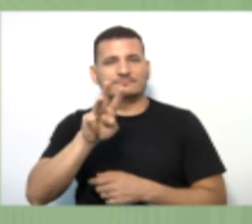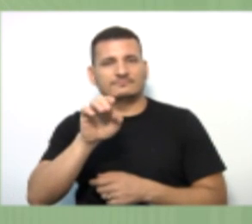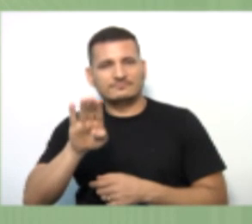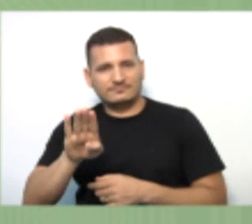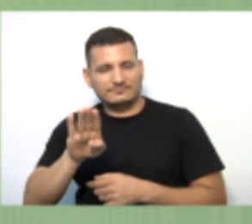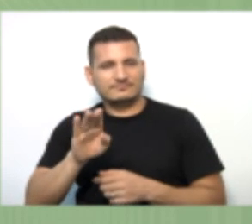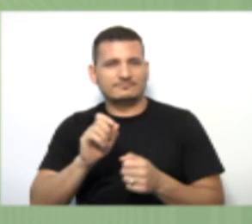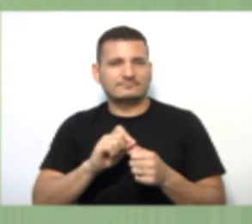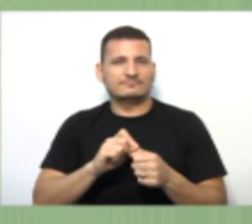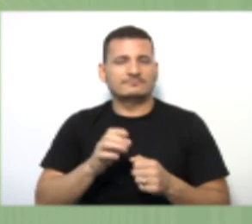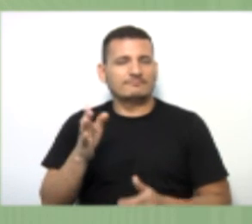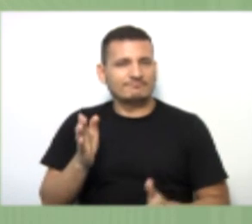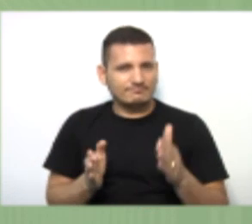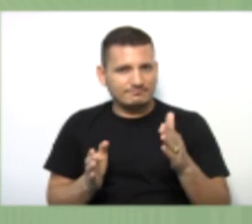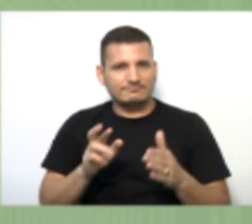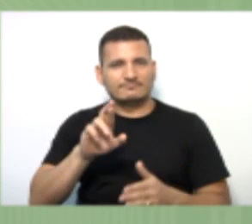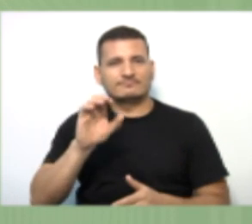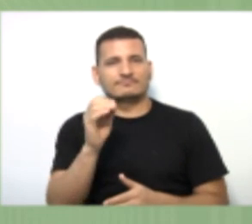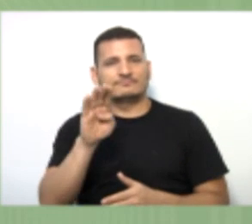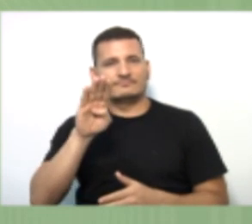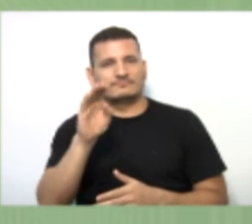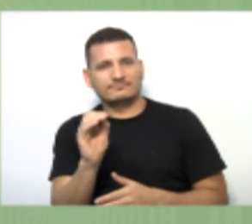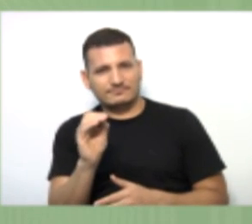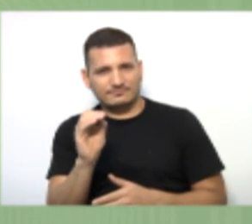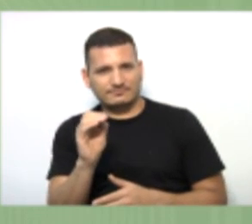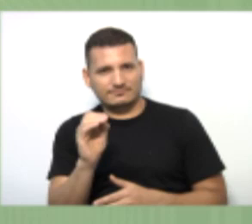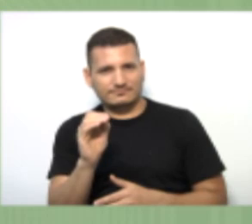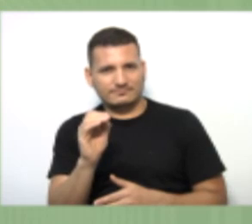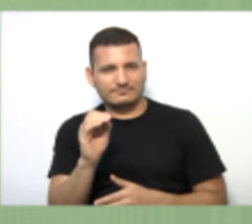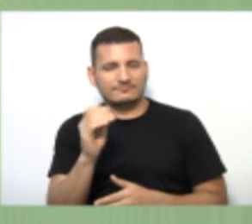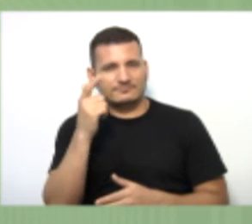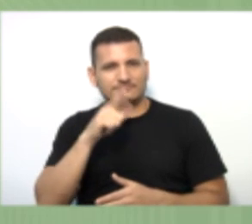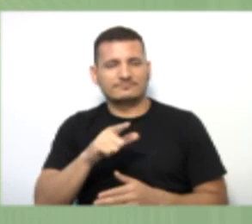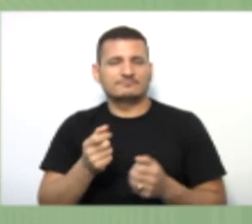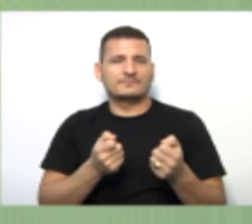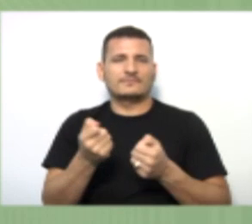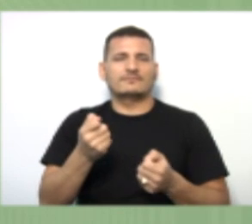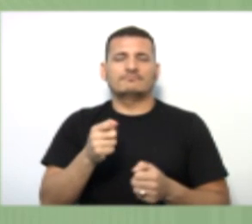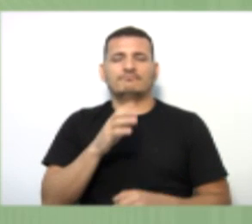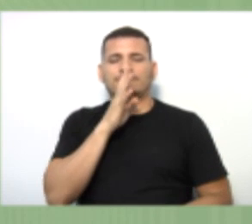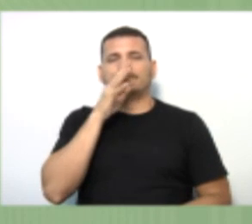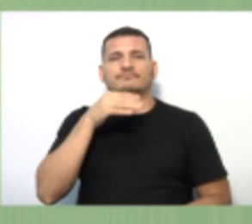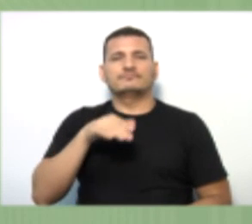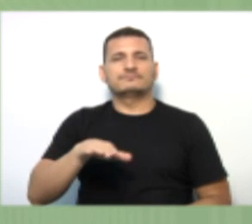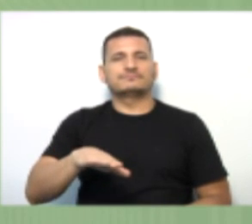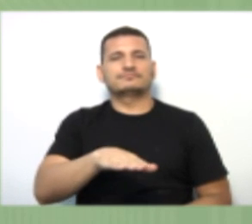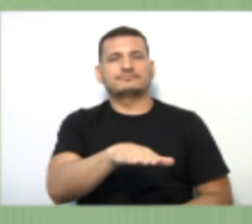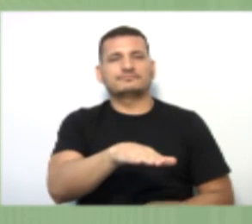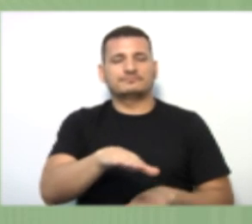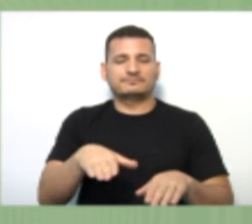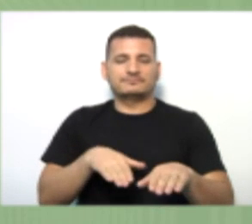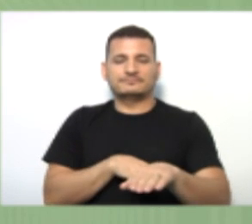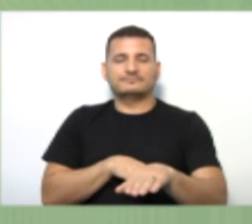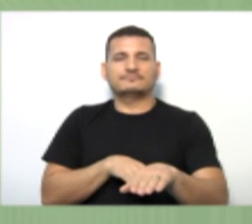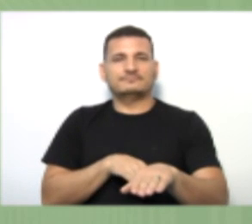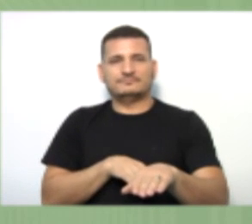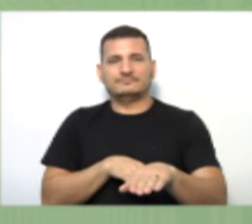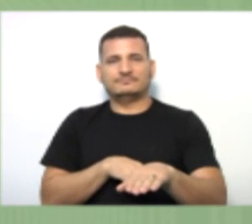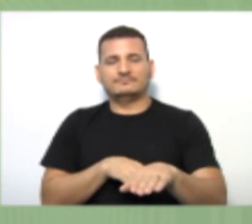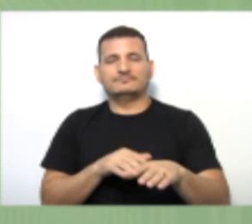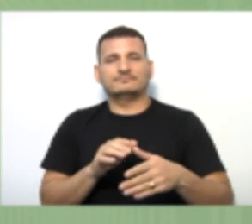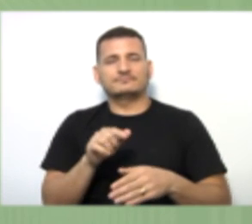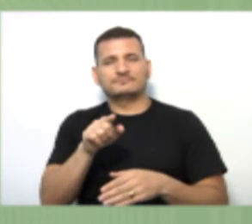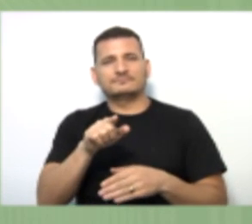gostaria de fazer um robô, tá? Que consegue estacionar sozinho, um carro autônomo. Se você gostaria de